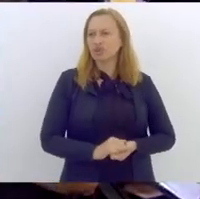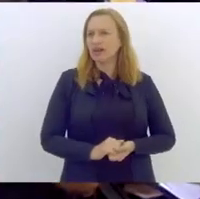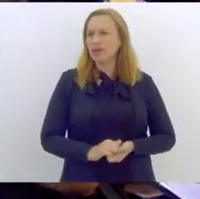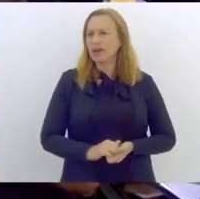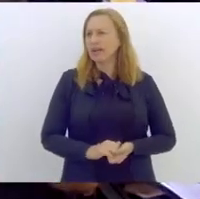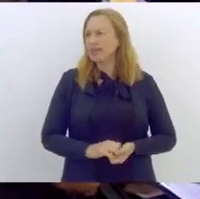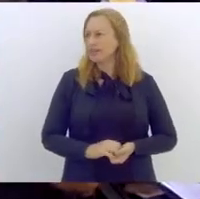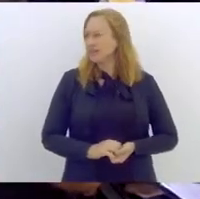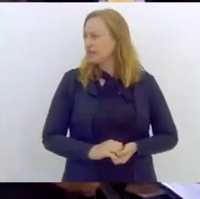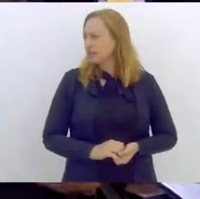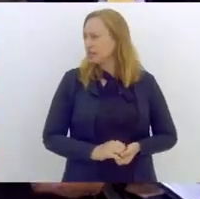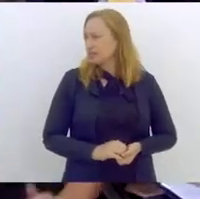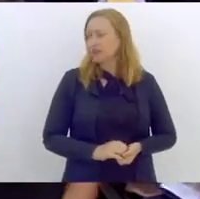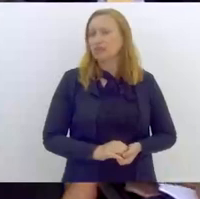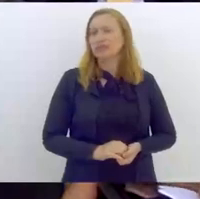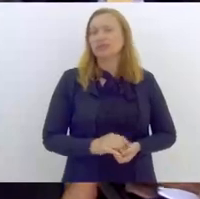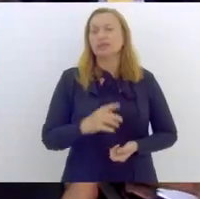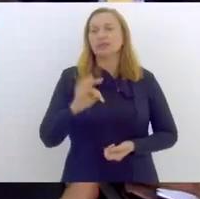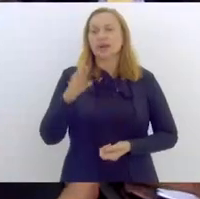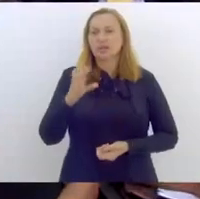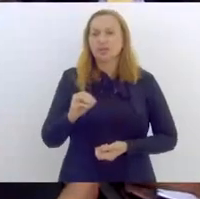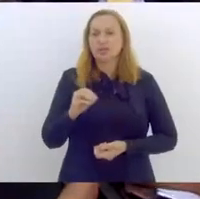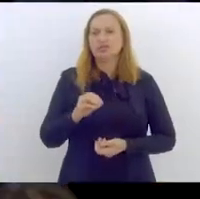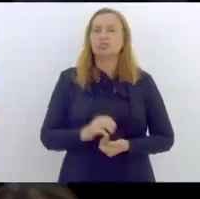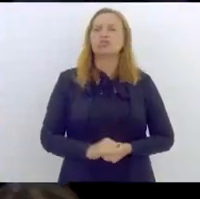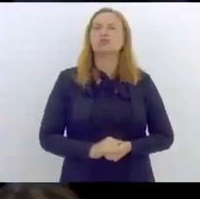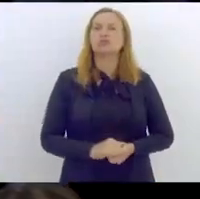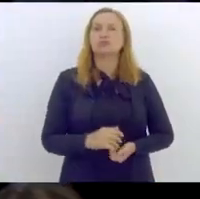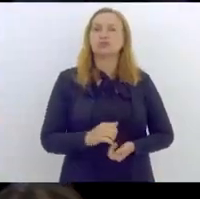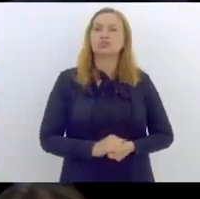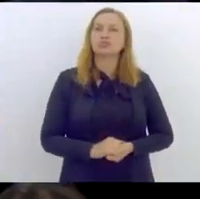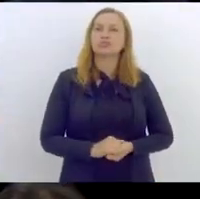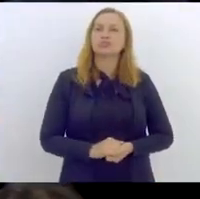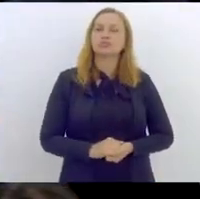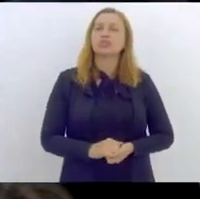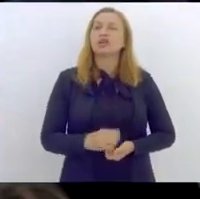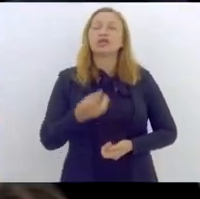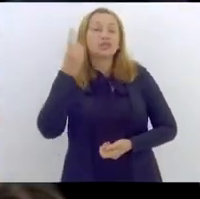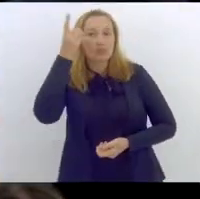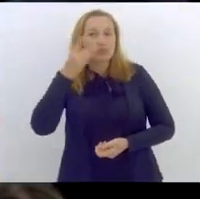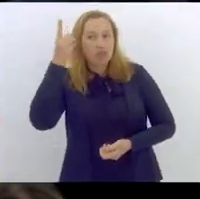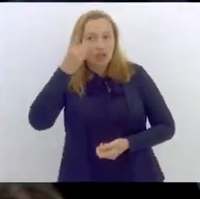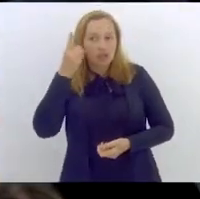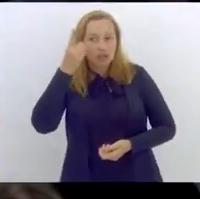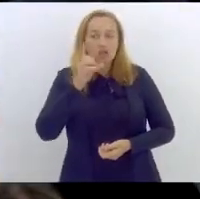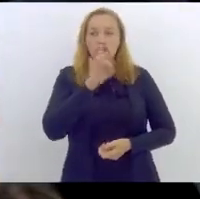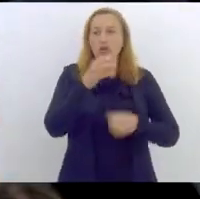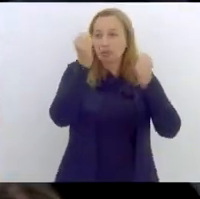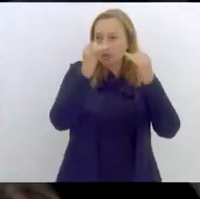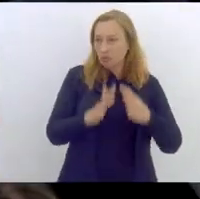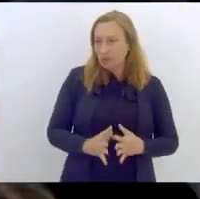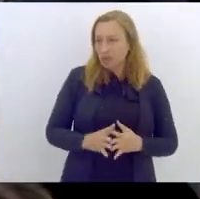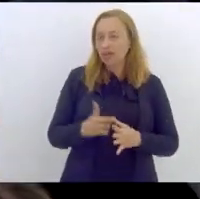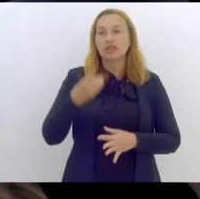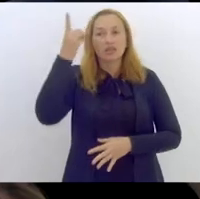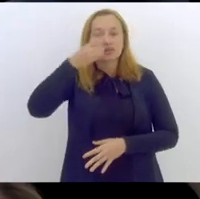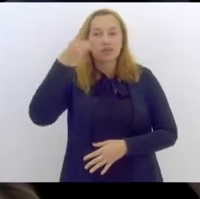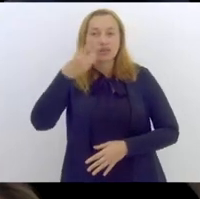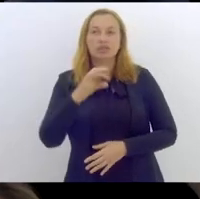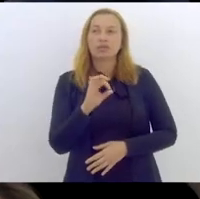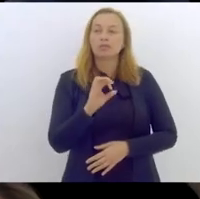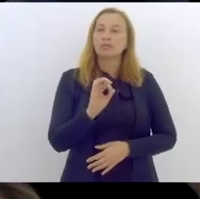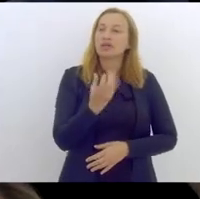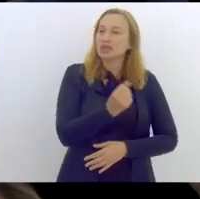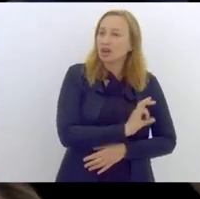essa palavra Márcio Garcia Deputado só para esclarecer o deputada Marta Rocha